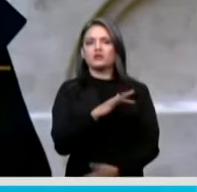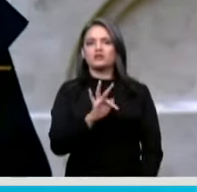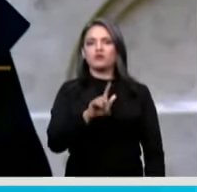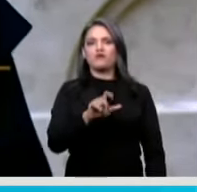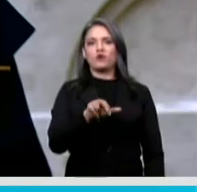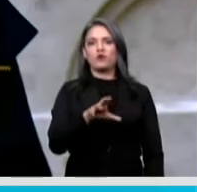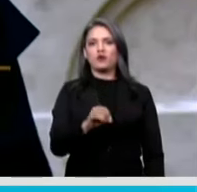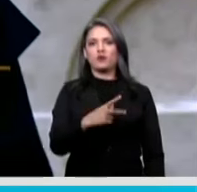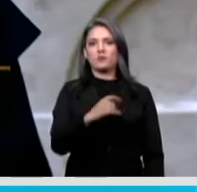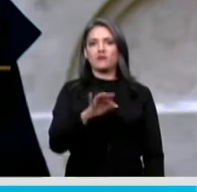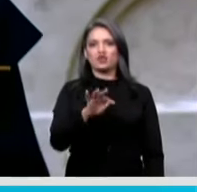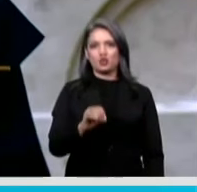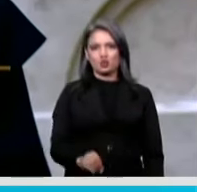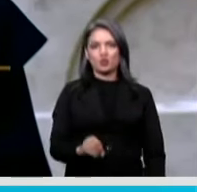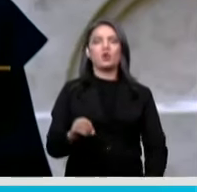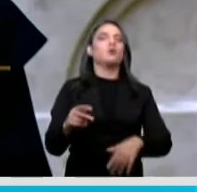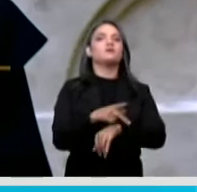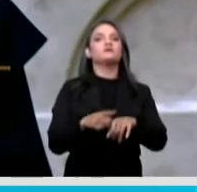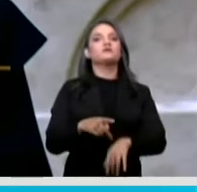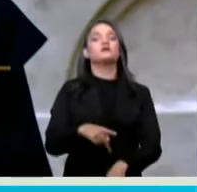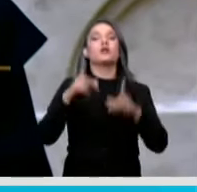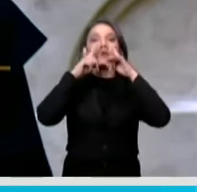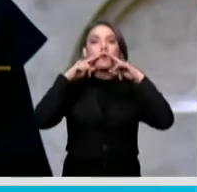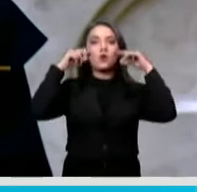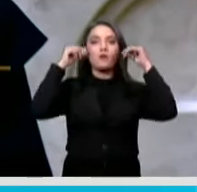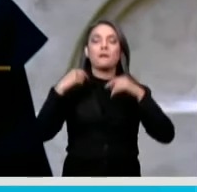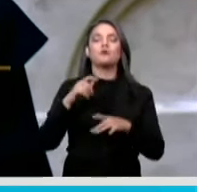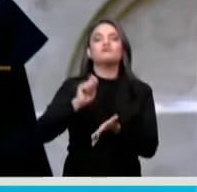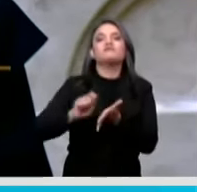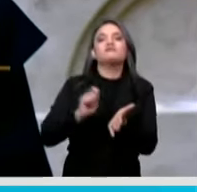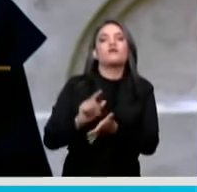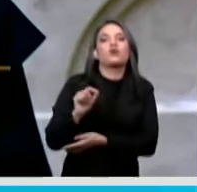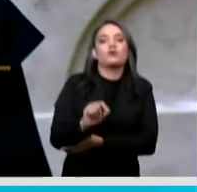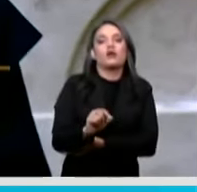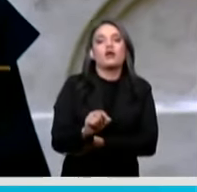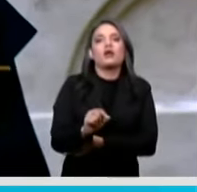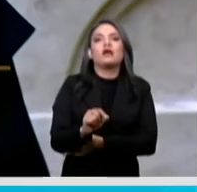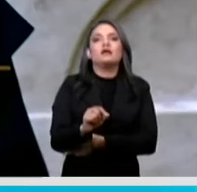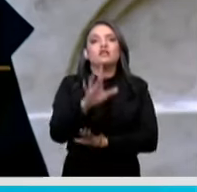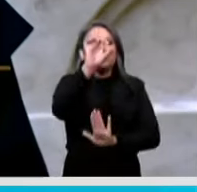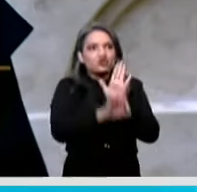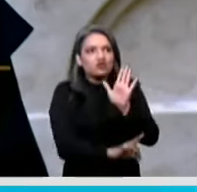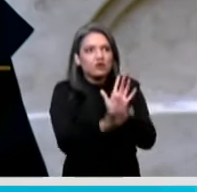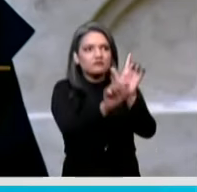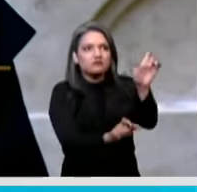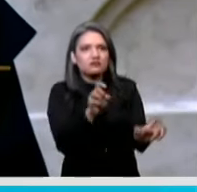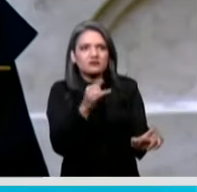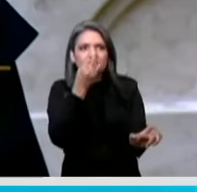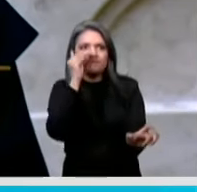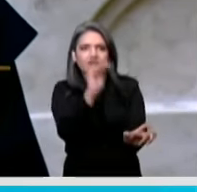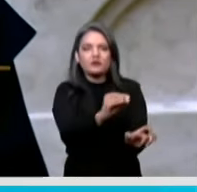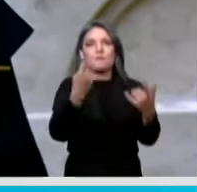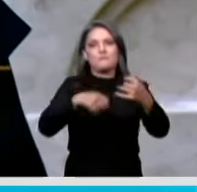mas estava ali presente e a gente espera que esse ano seja um ano de colaboração entre o legis lativo judiciário muito mais do que foi no passado